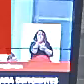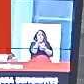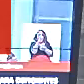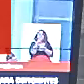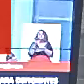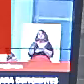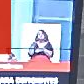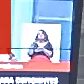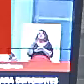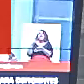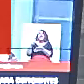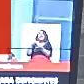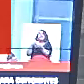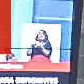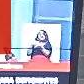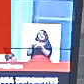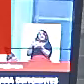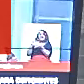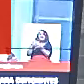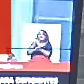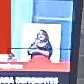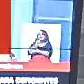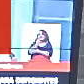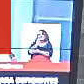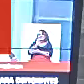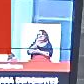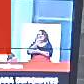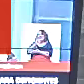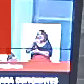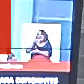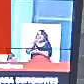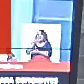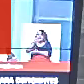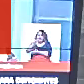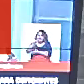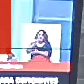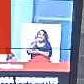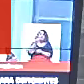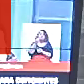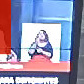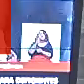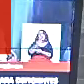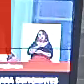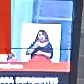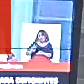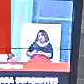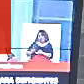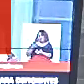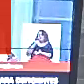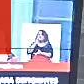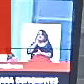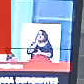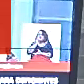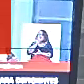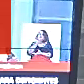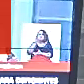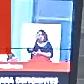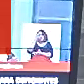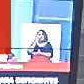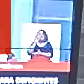no caso, no âmbito federal, a ANTT. Aqui, se fosse no caso governamental, eu acho que seria pela CEINFRA, né, que é a